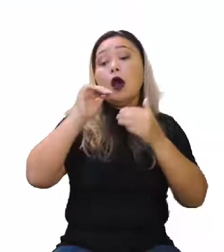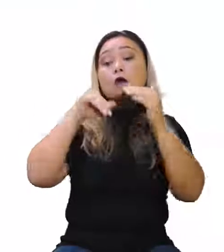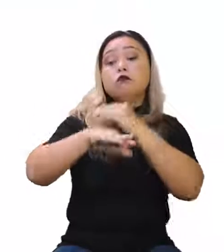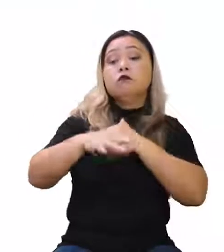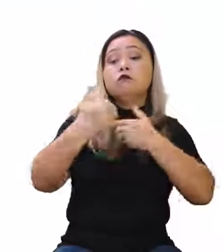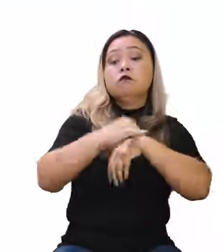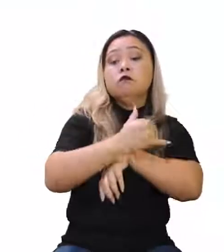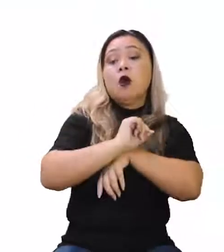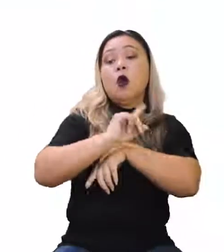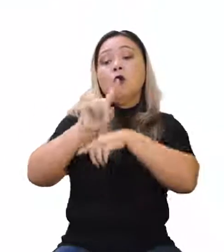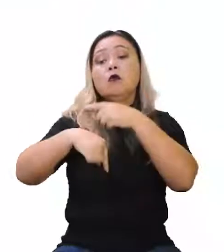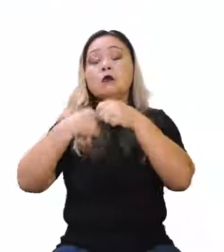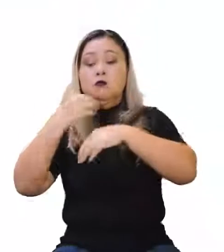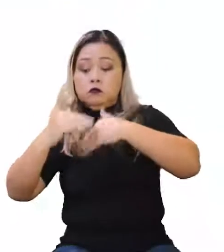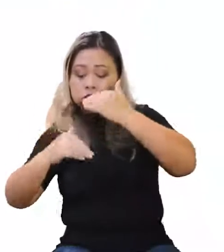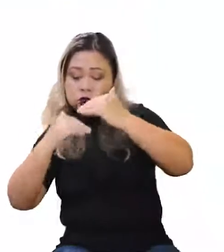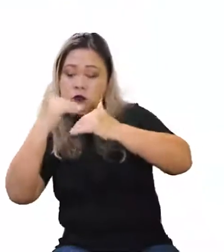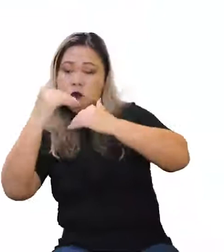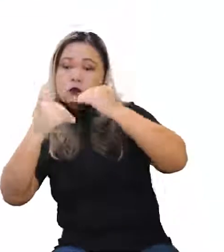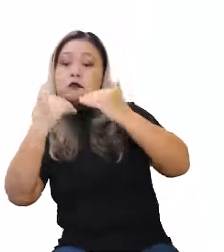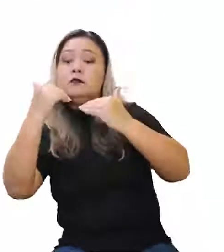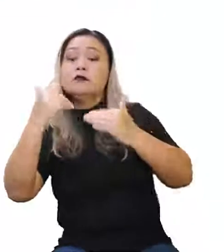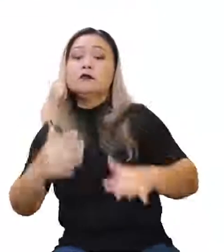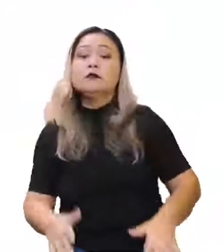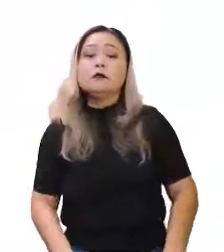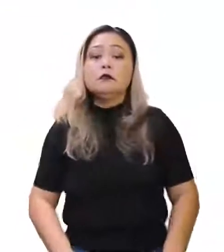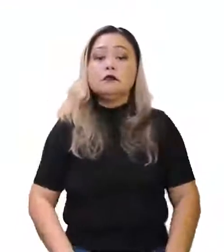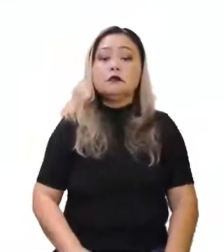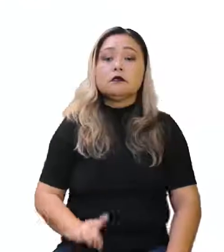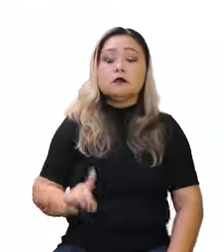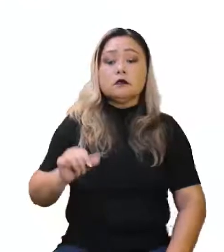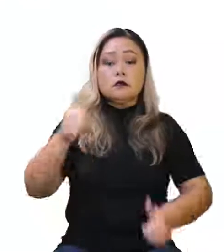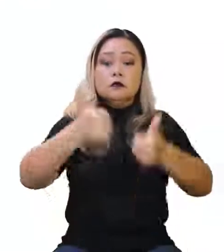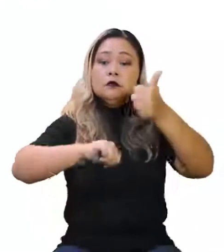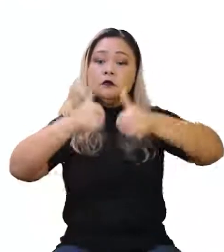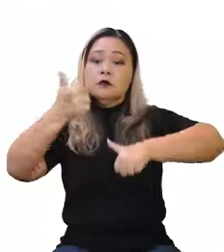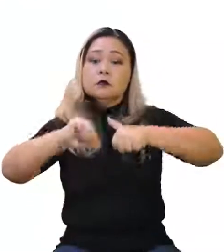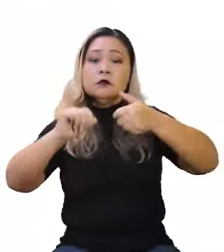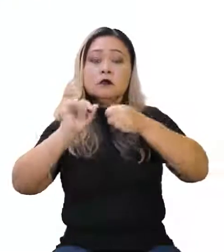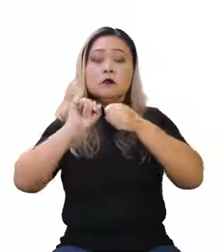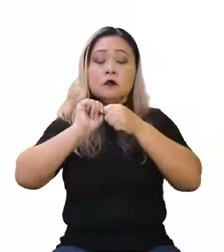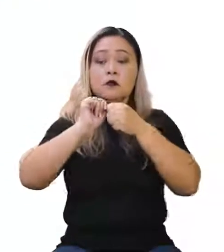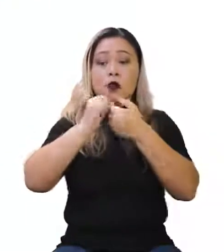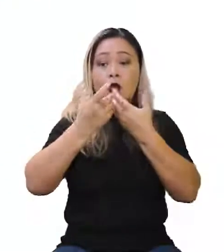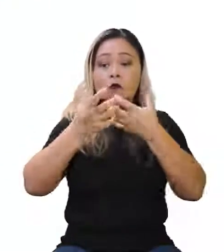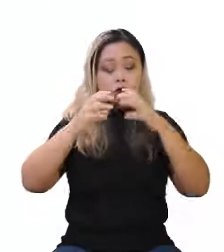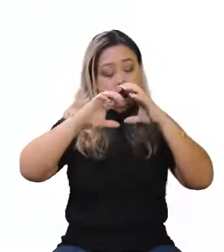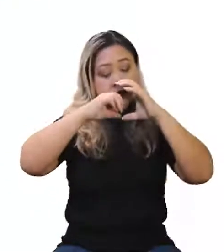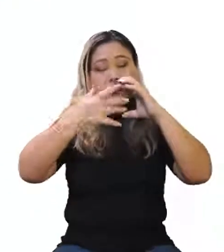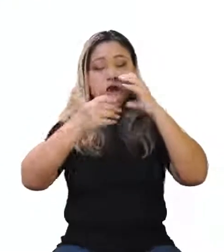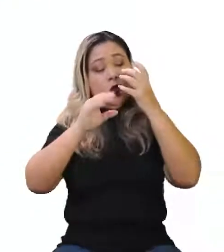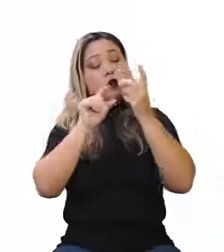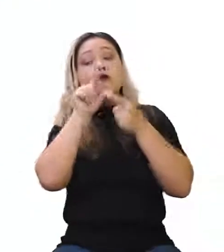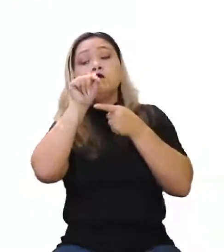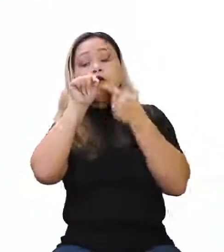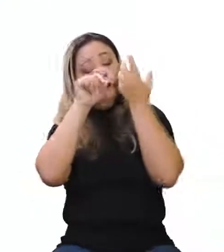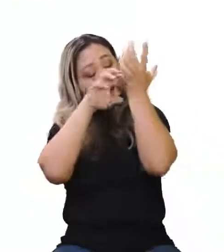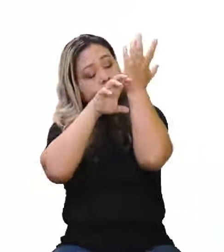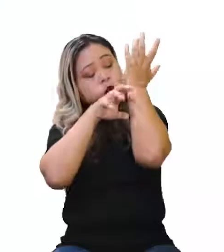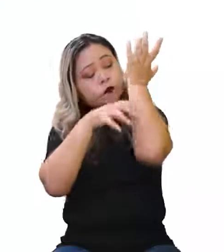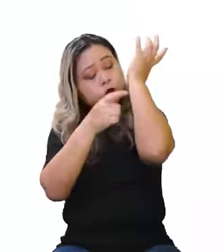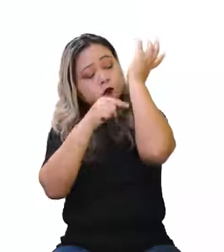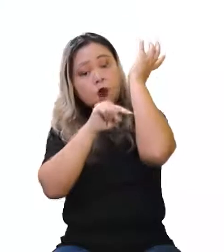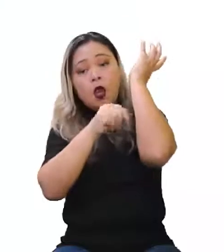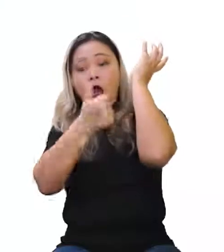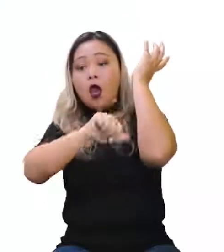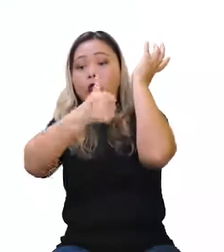ração para desenvolvimento. E a análise do conteúdo estomacal também é